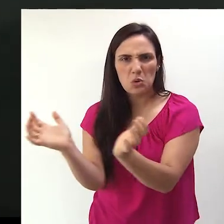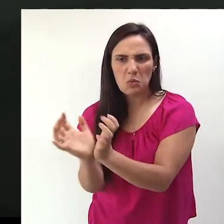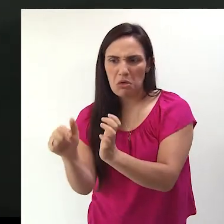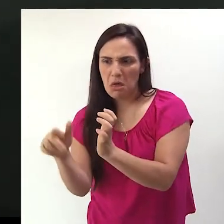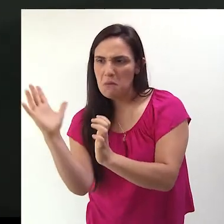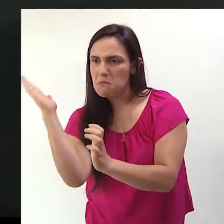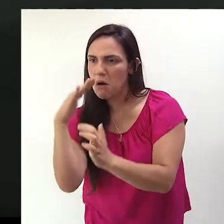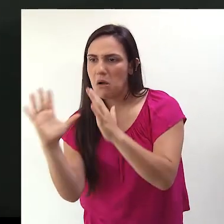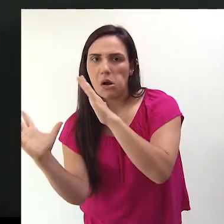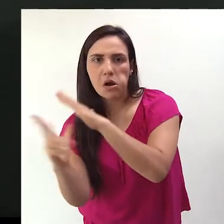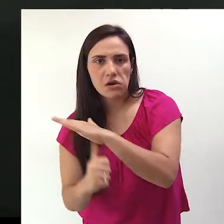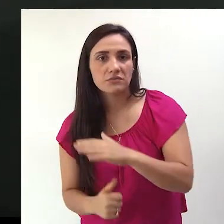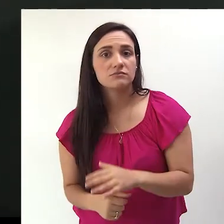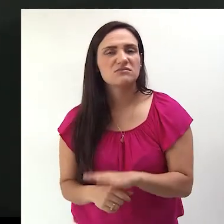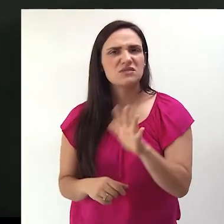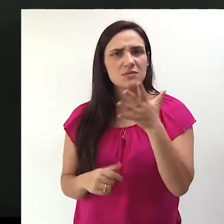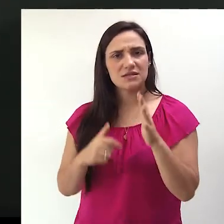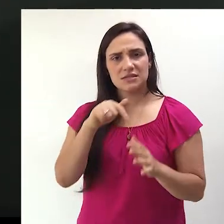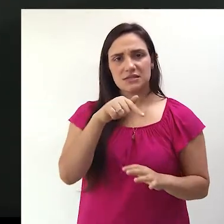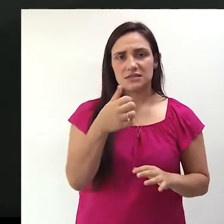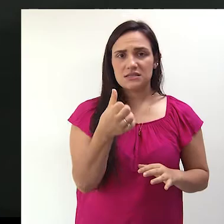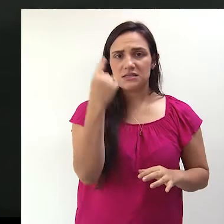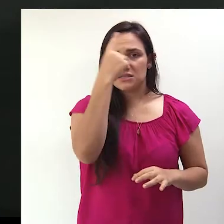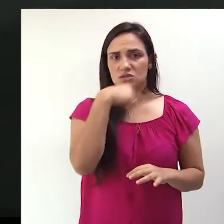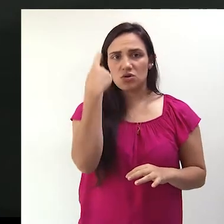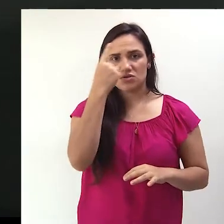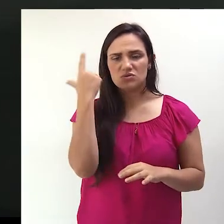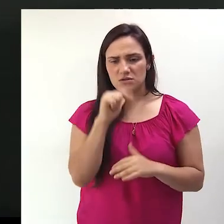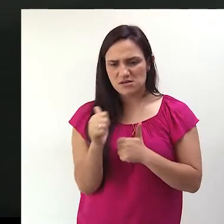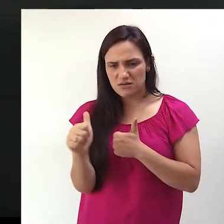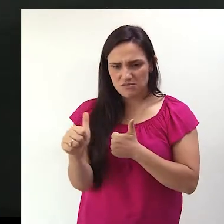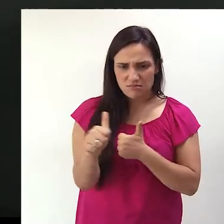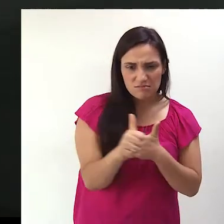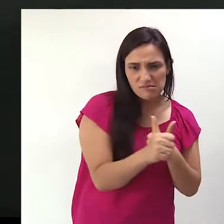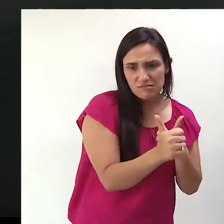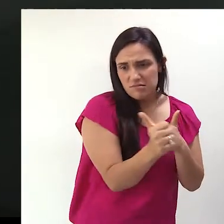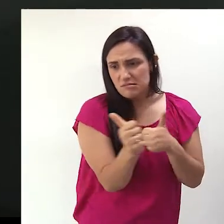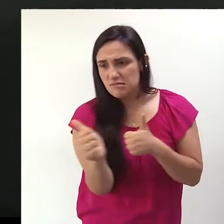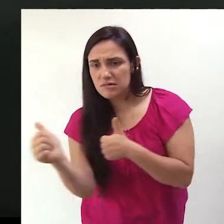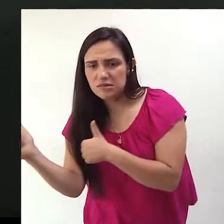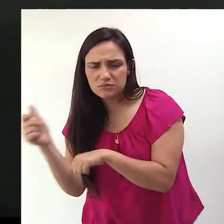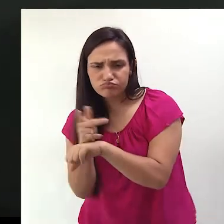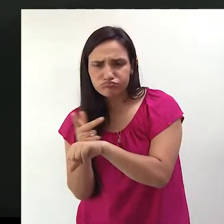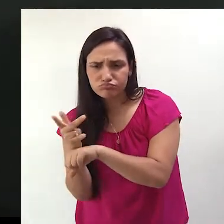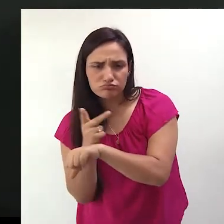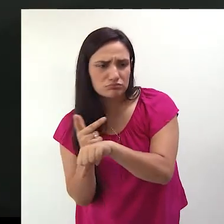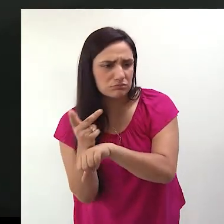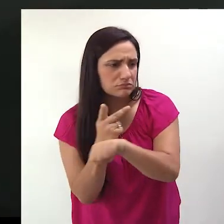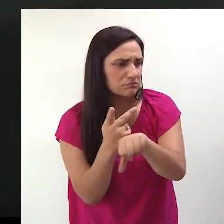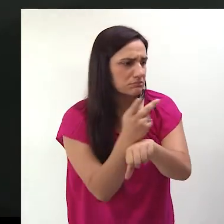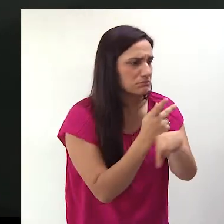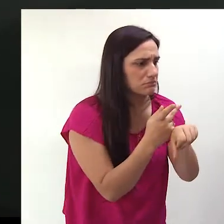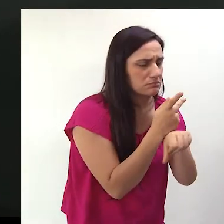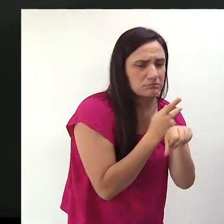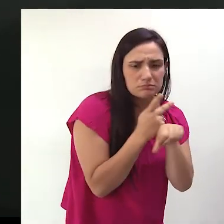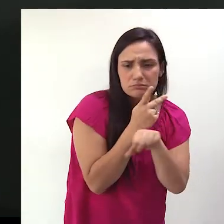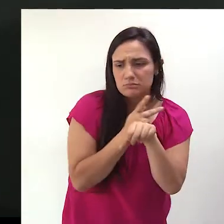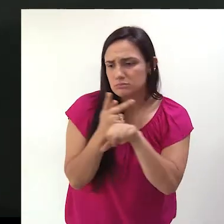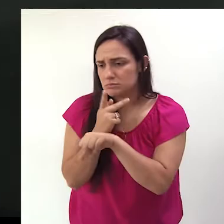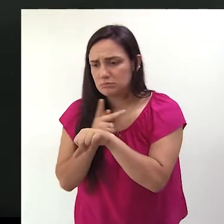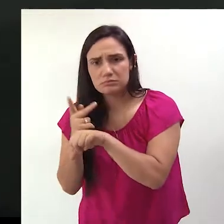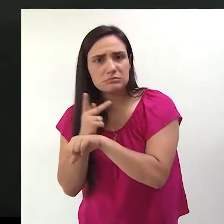os policiais da nossa unidade percorreram praticamente todo o estado, de uma ponta a outra. E o que